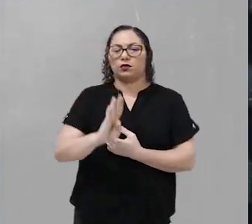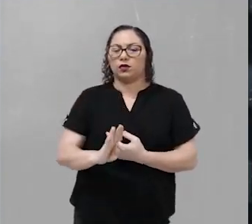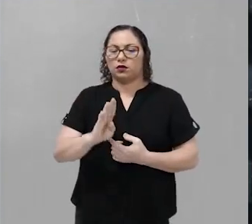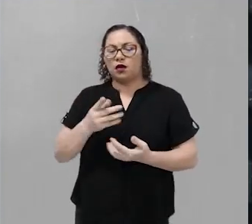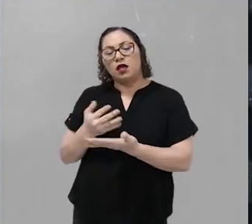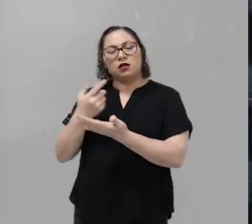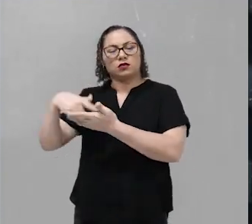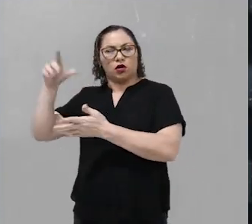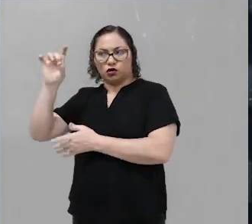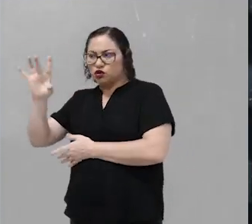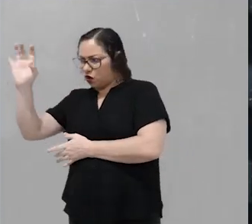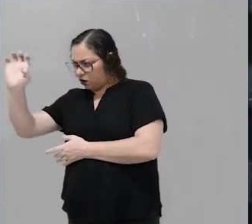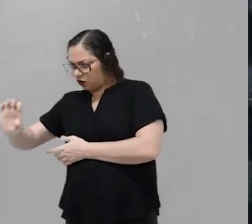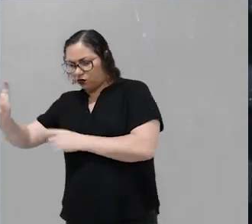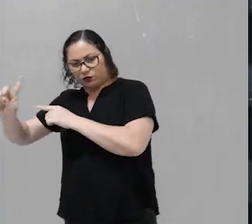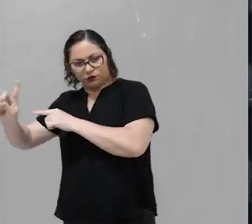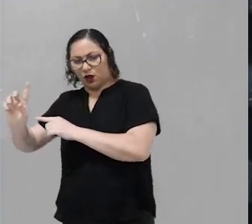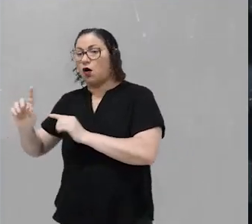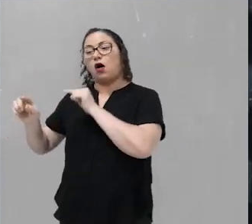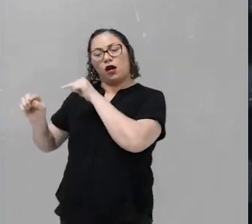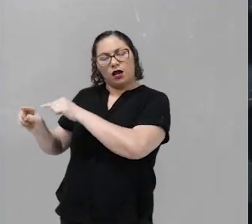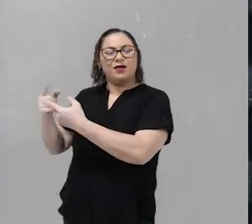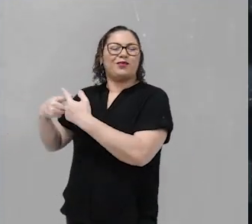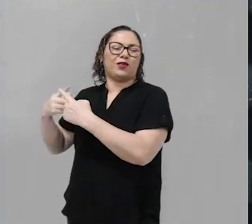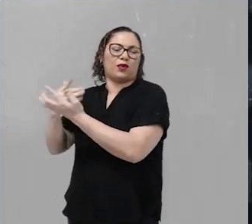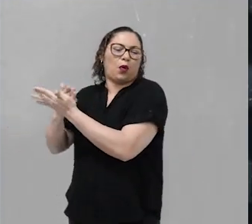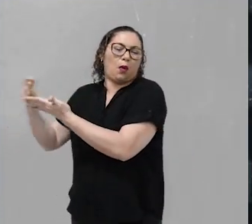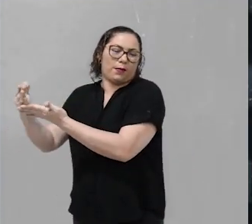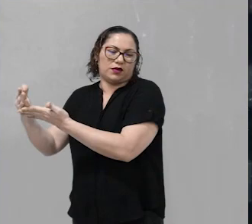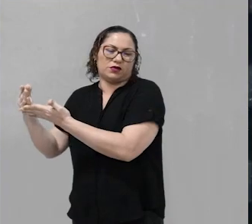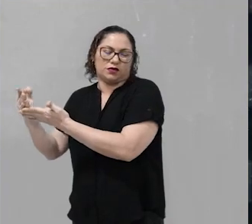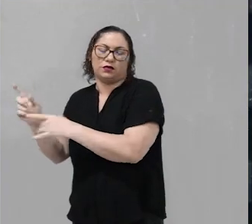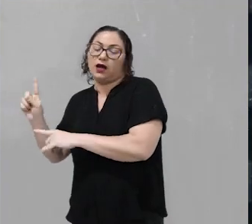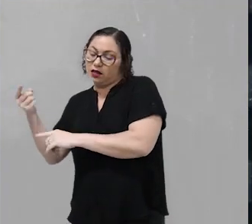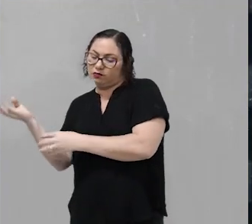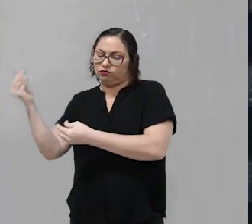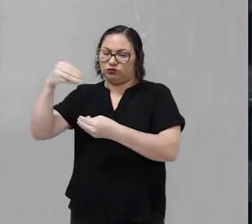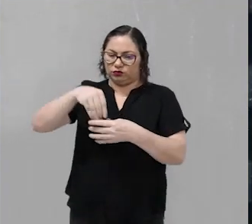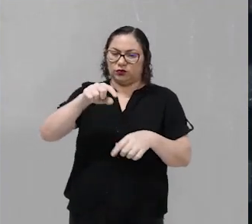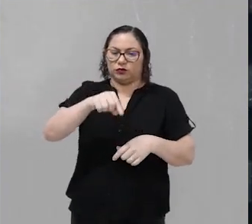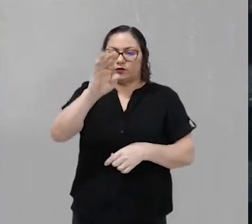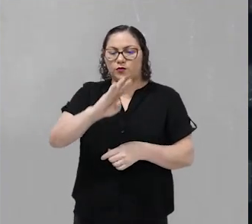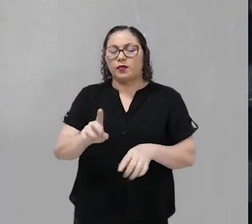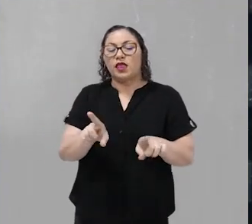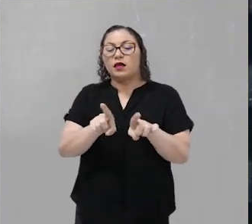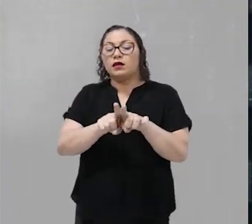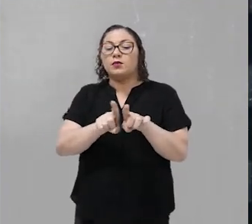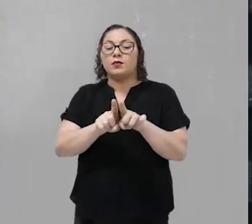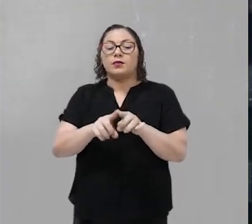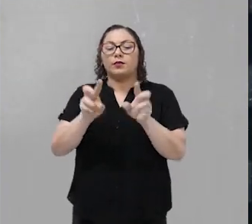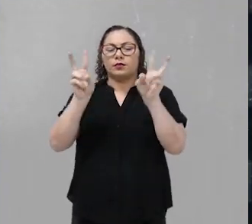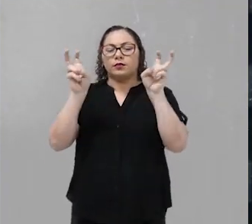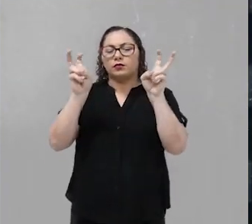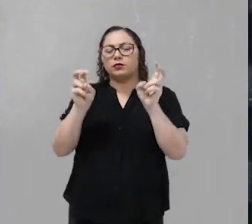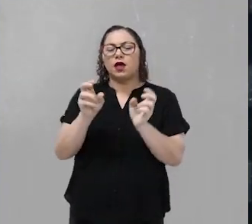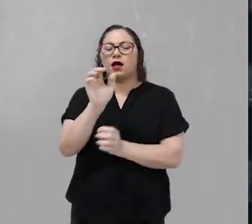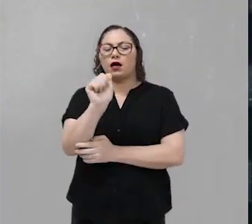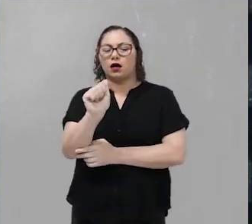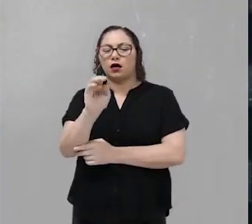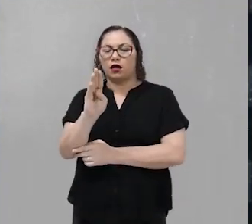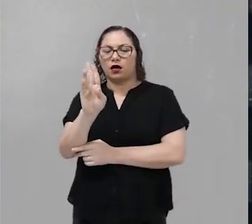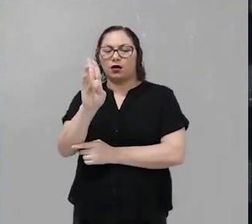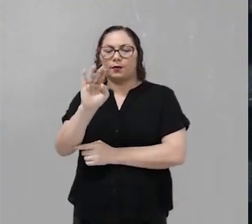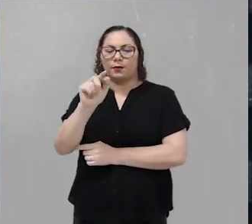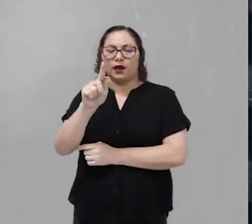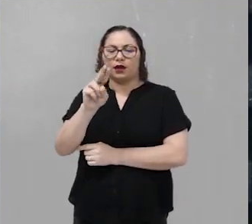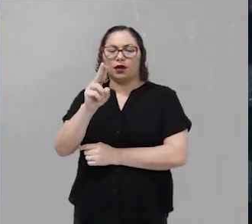falando do começo da formação da sociologia urbana. Outro tema analisado foi a ambiguidade existente entre viver